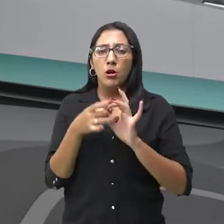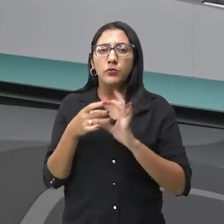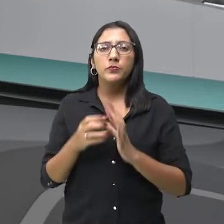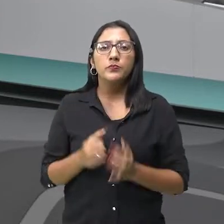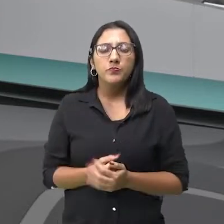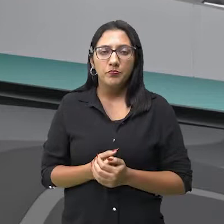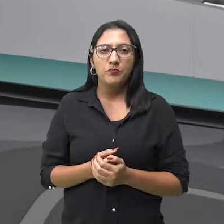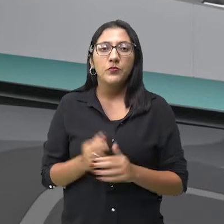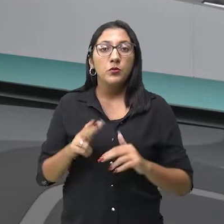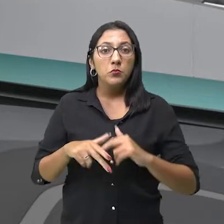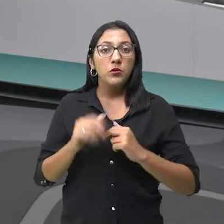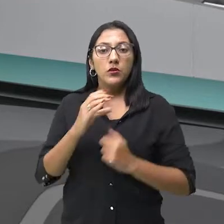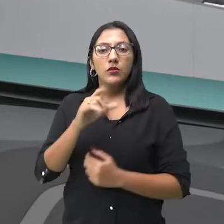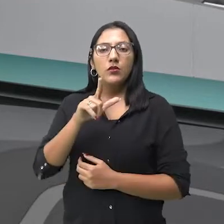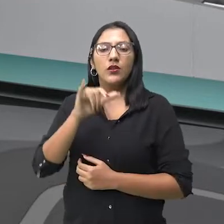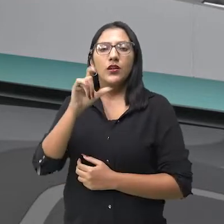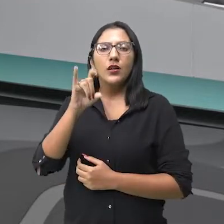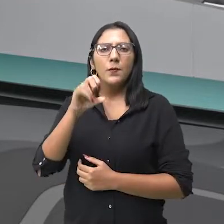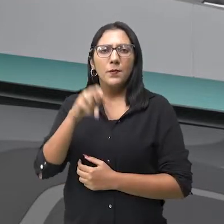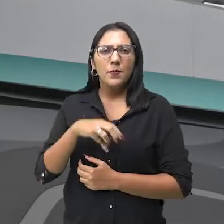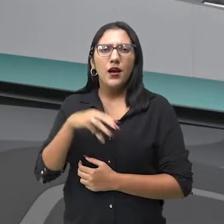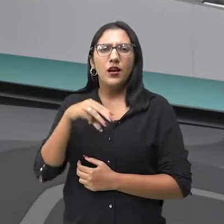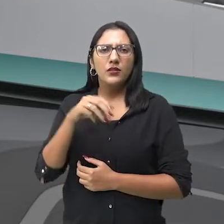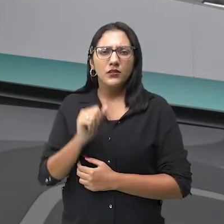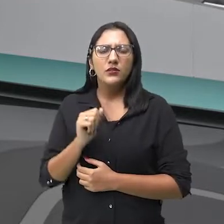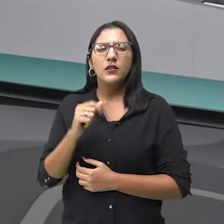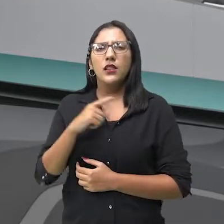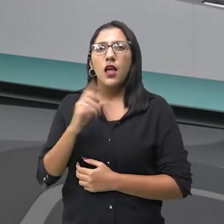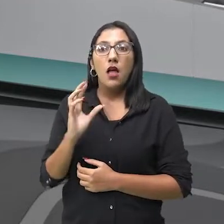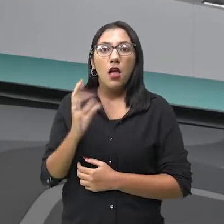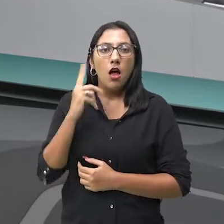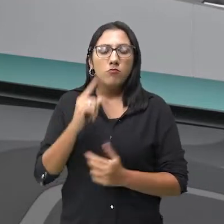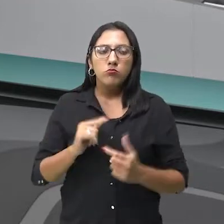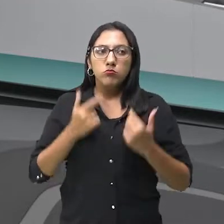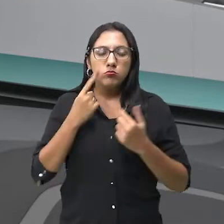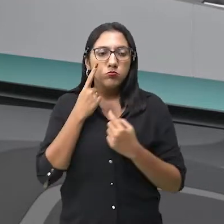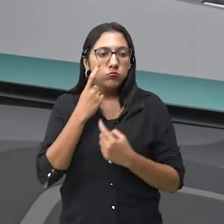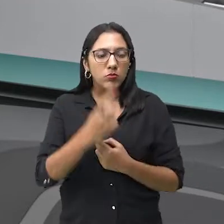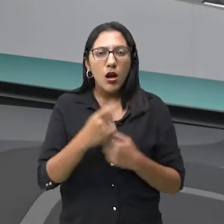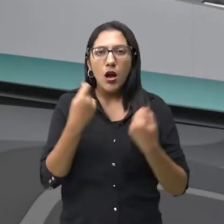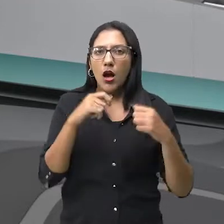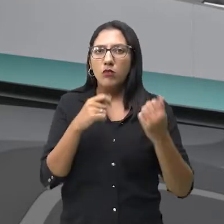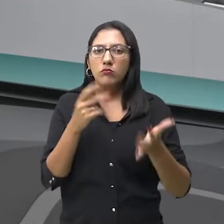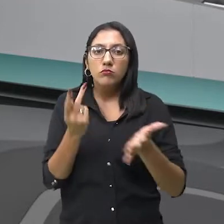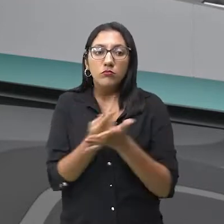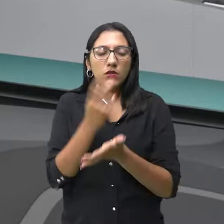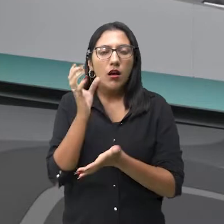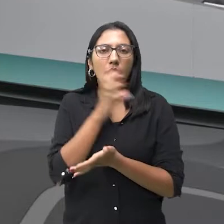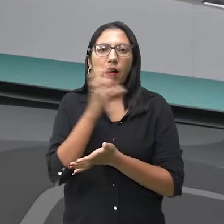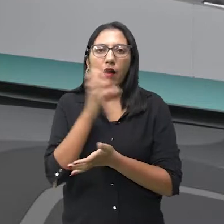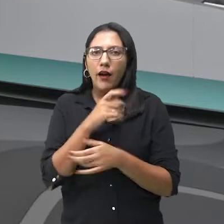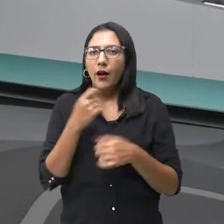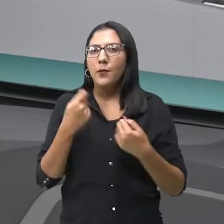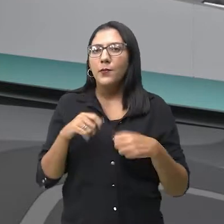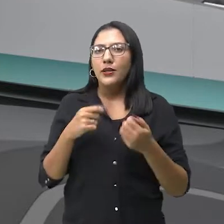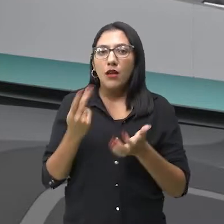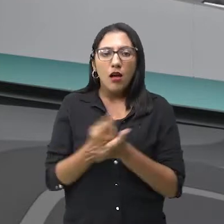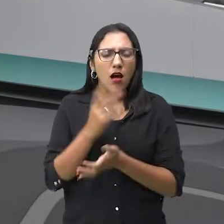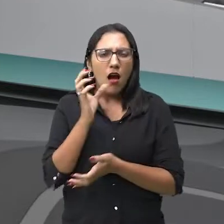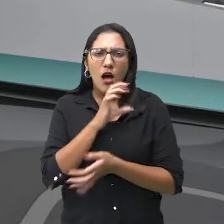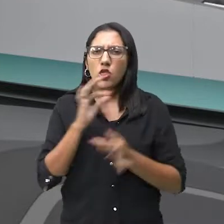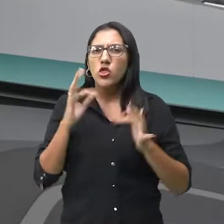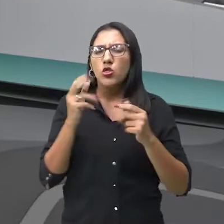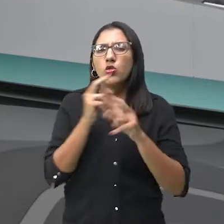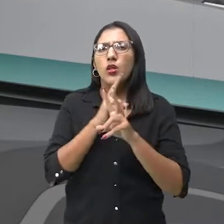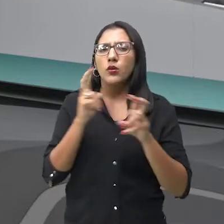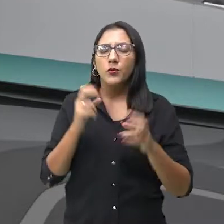fim, a gente tem o clímax, que é quando tudo fica mais intenso, os problemas precisam ser resolvidos, as questões precisam ser solucionadas e, por